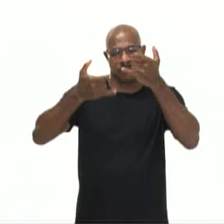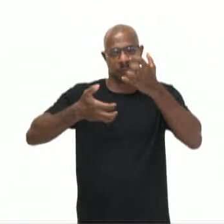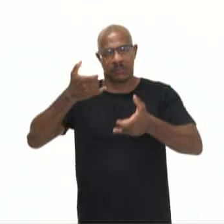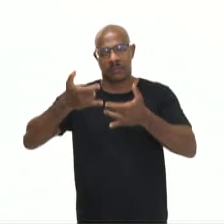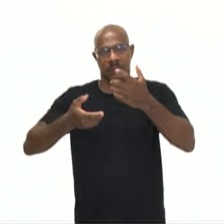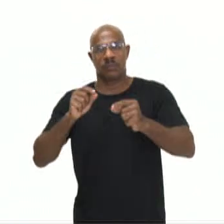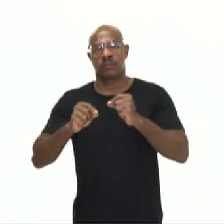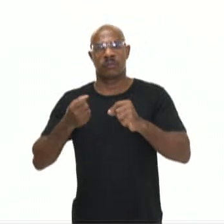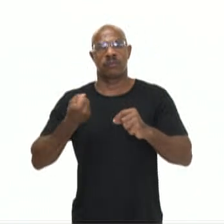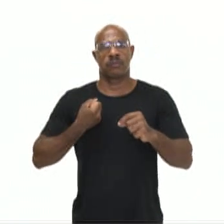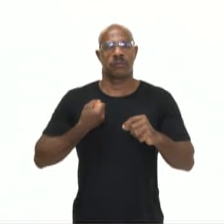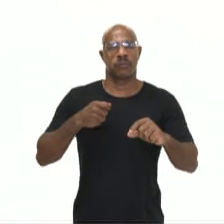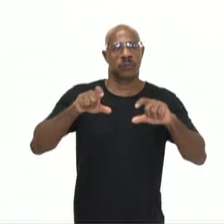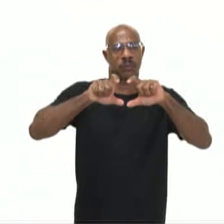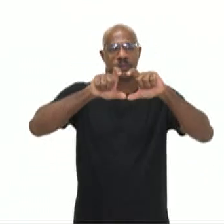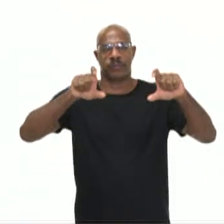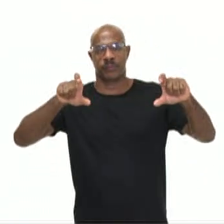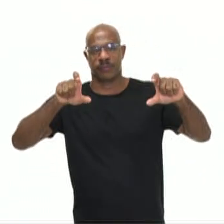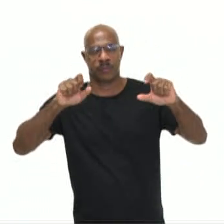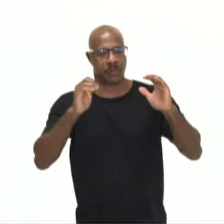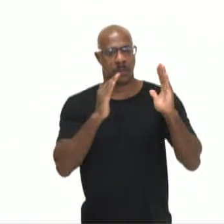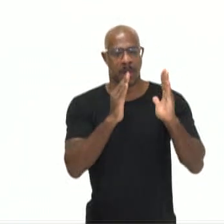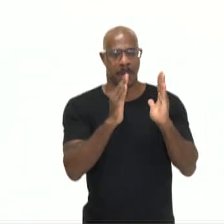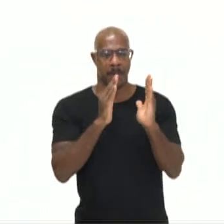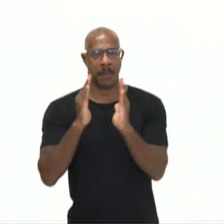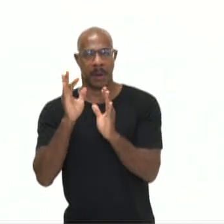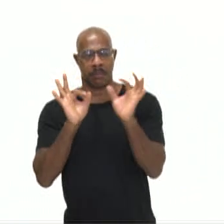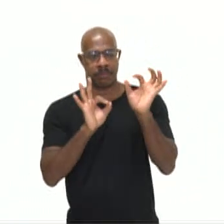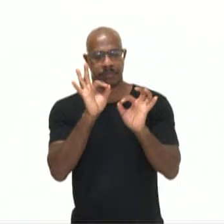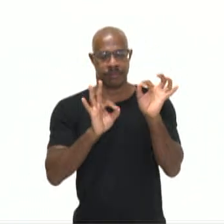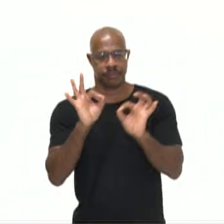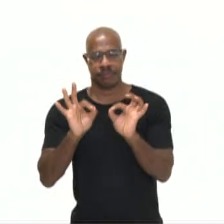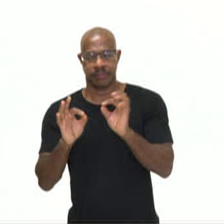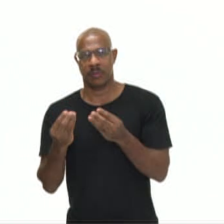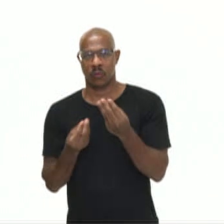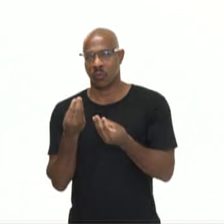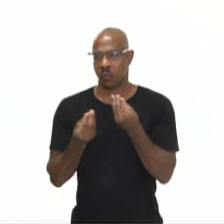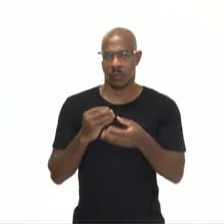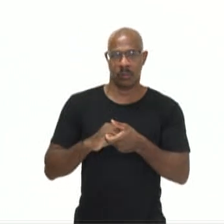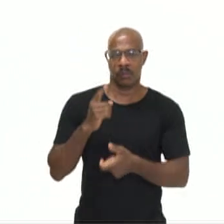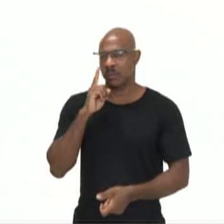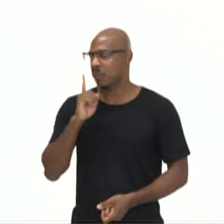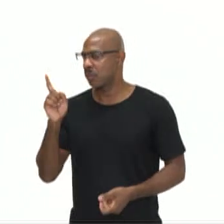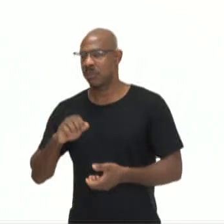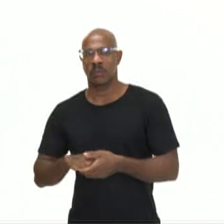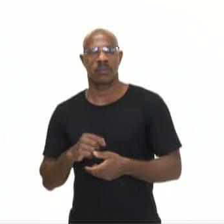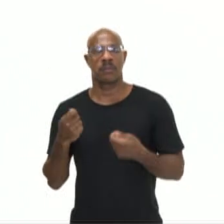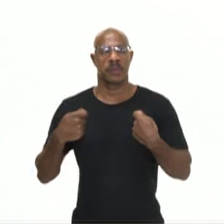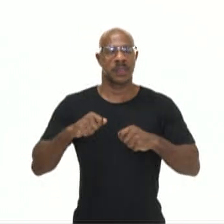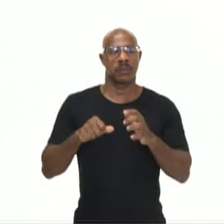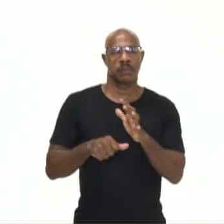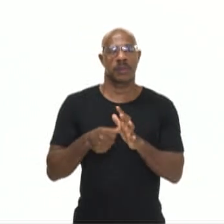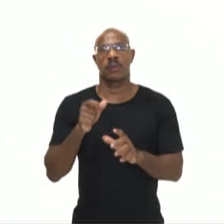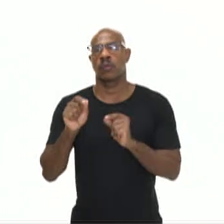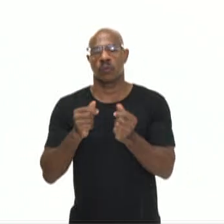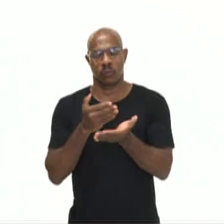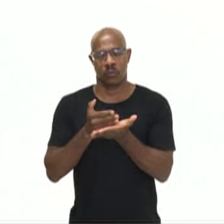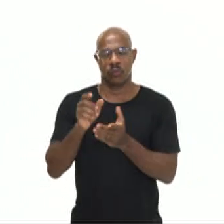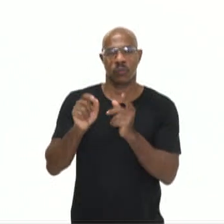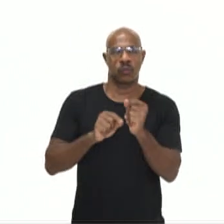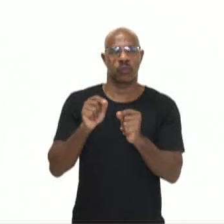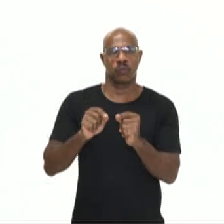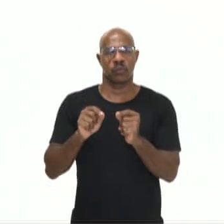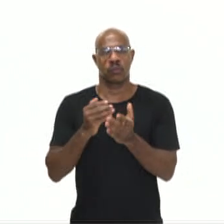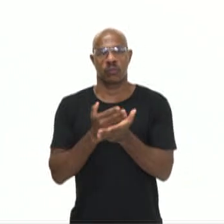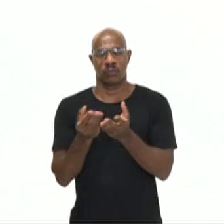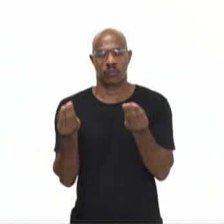numéricas a fim de organizá-las de outras formas. Quando esse for o caso, devemos inicialmente efetuar as operações